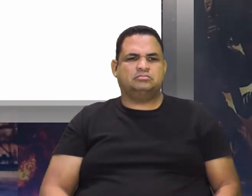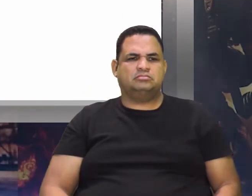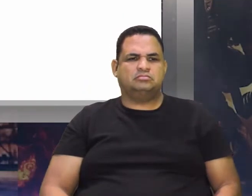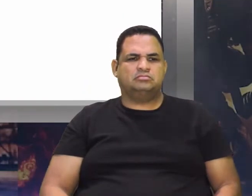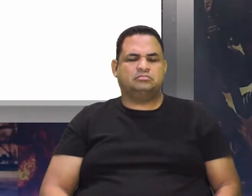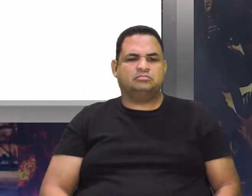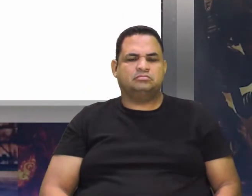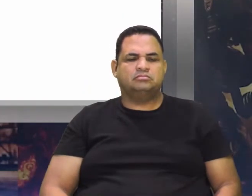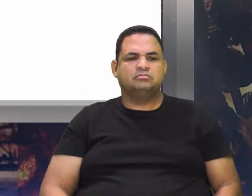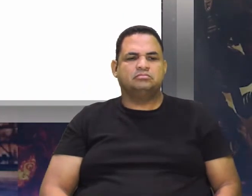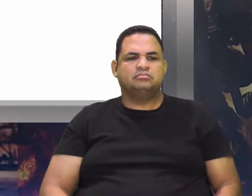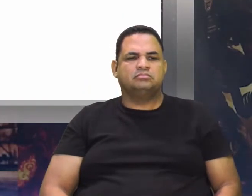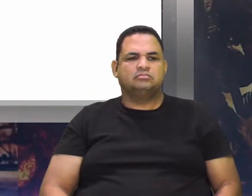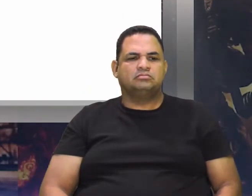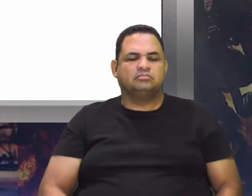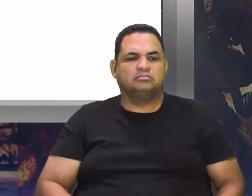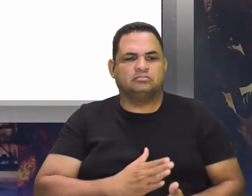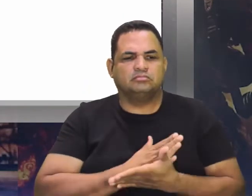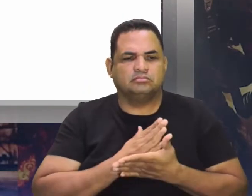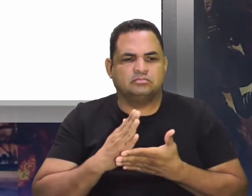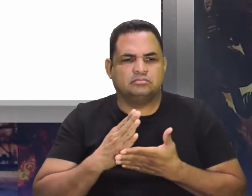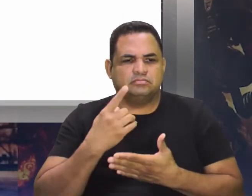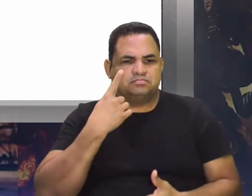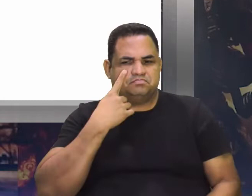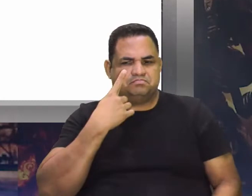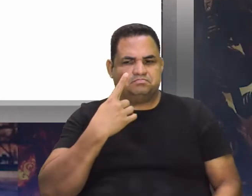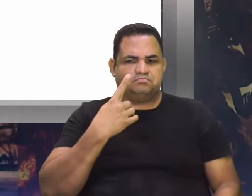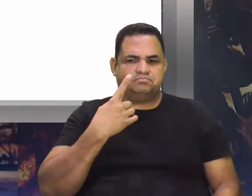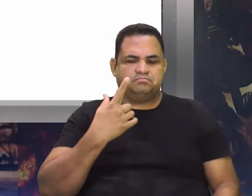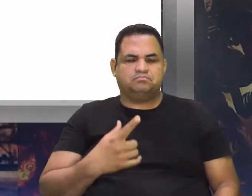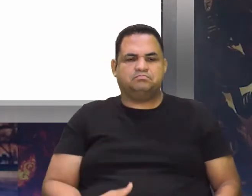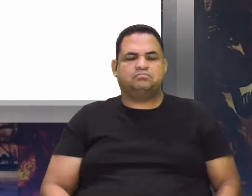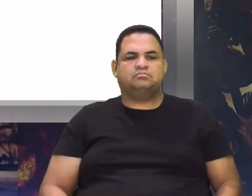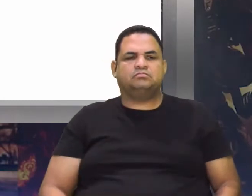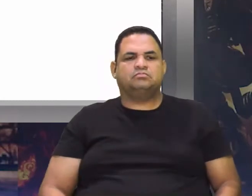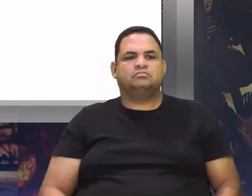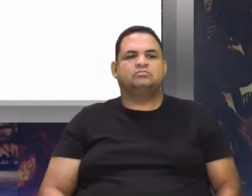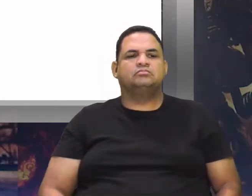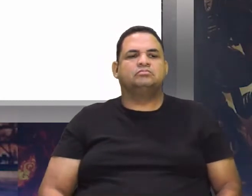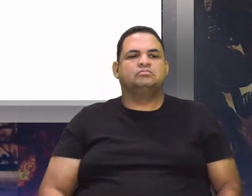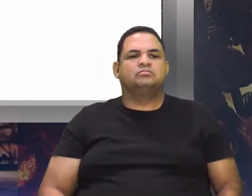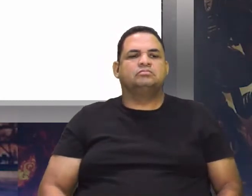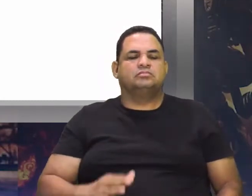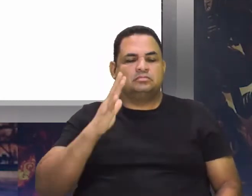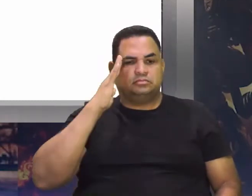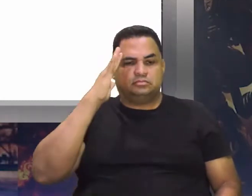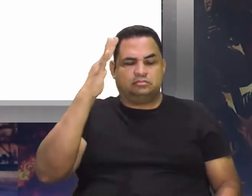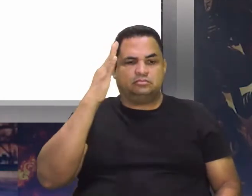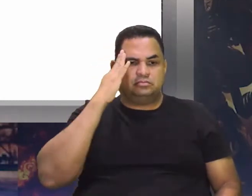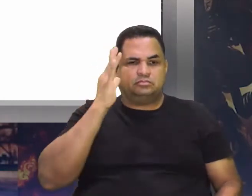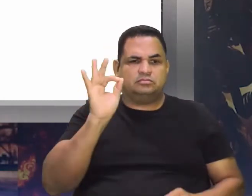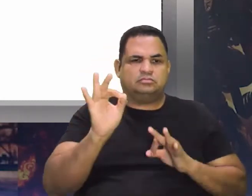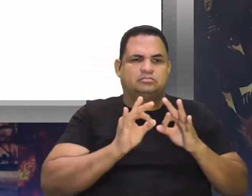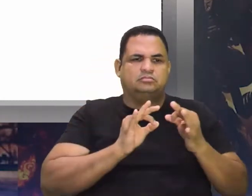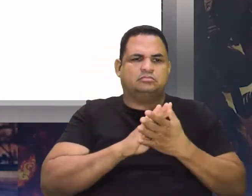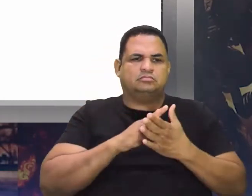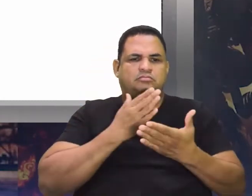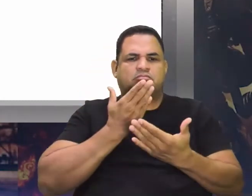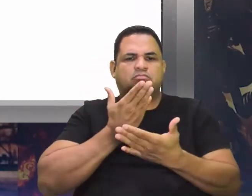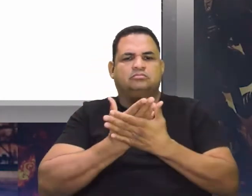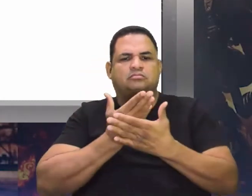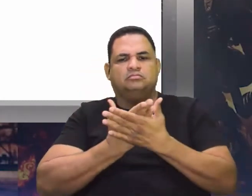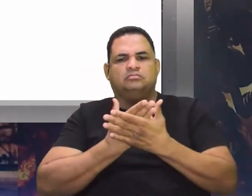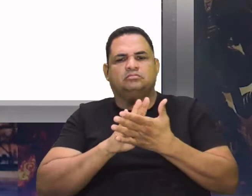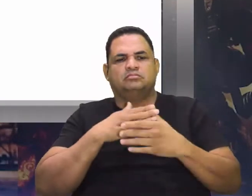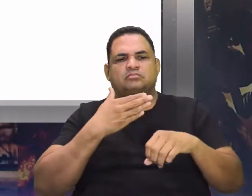ele se estagnou, ele parou, ele começou a ver. Isso que eu estou falando para vocês são teorias que foram dos achados